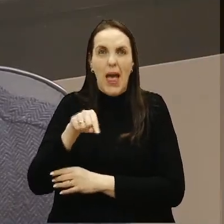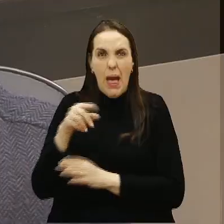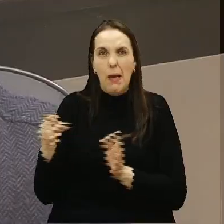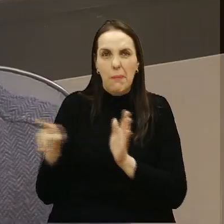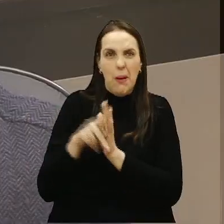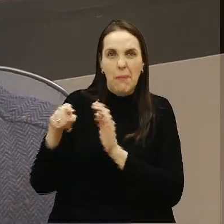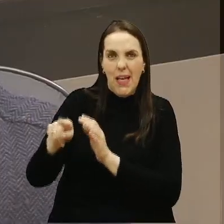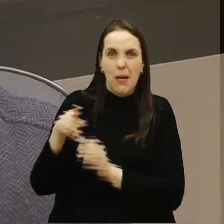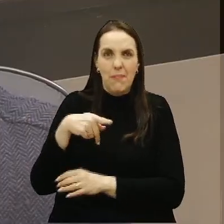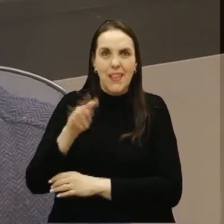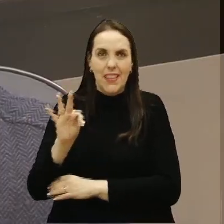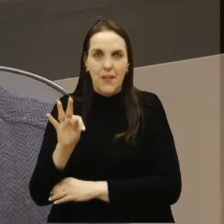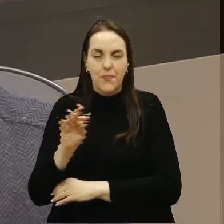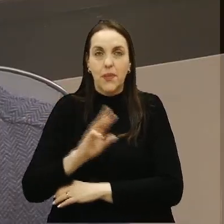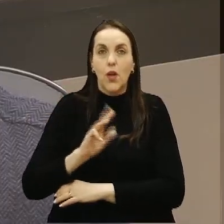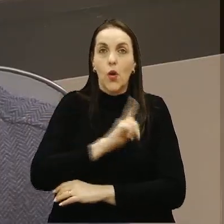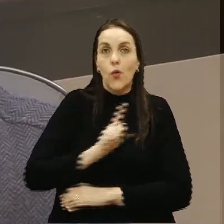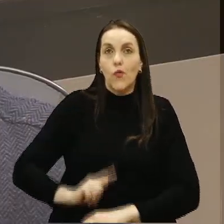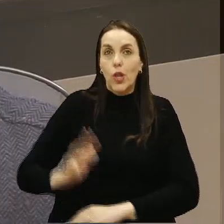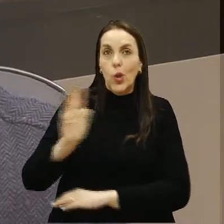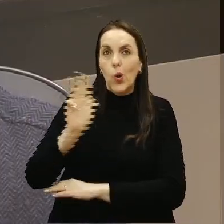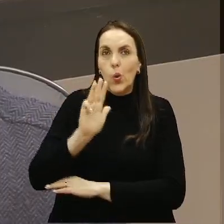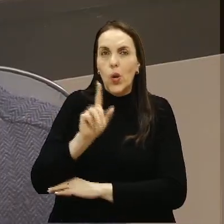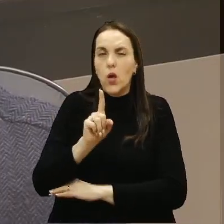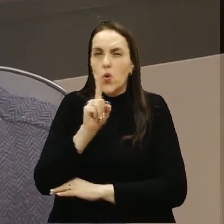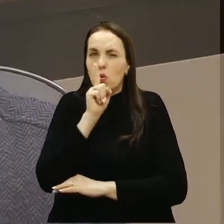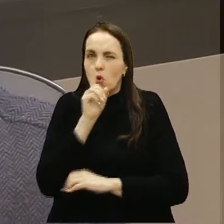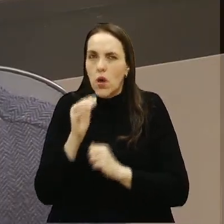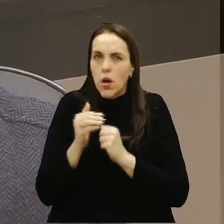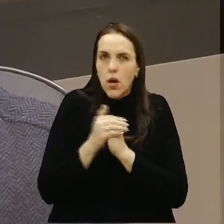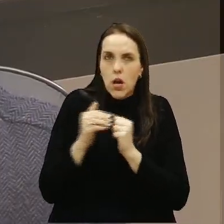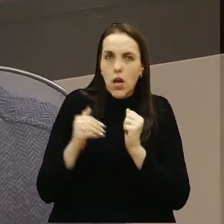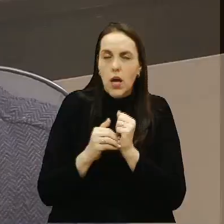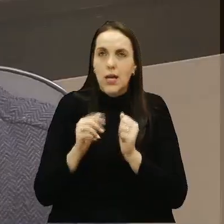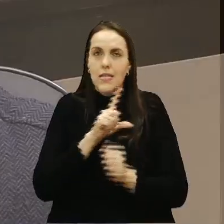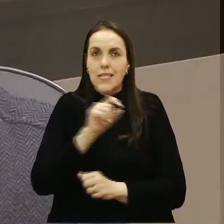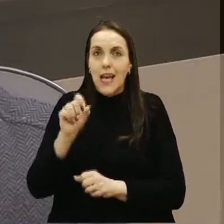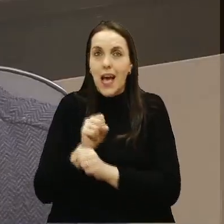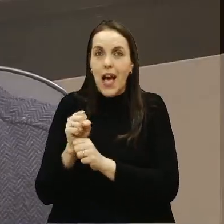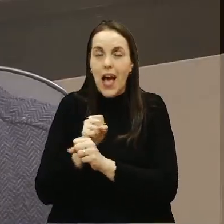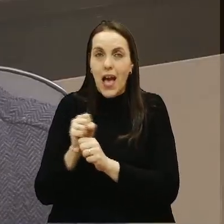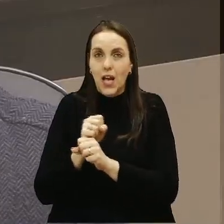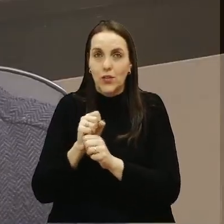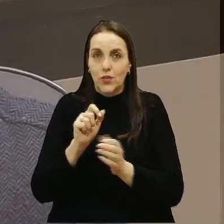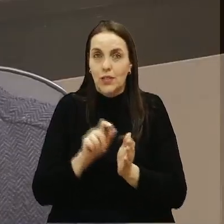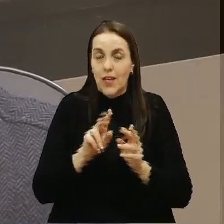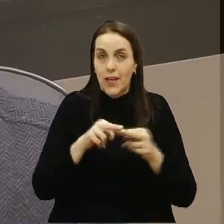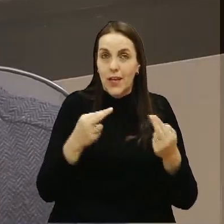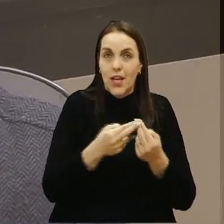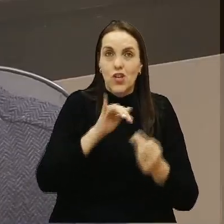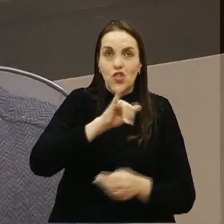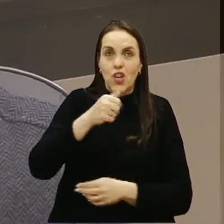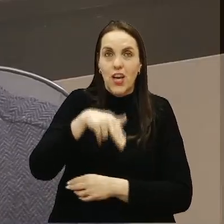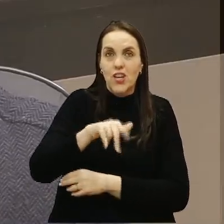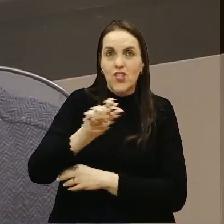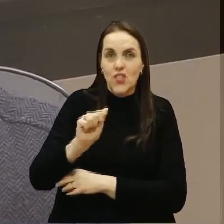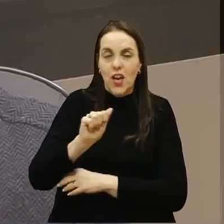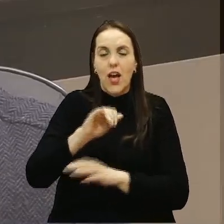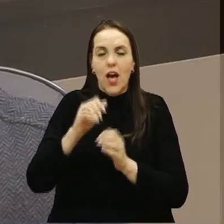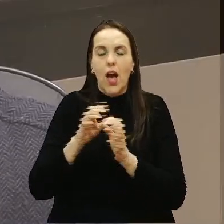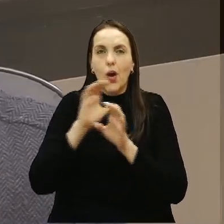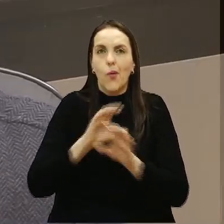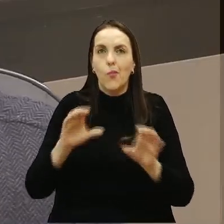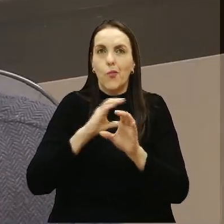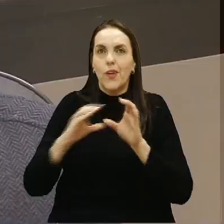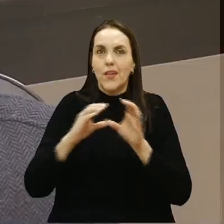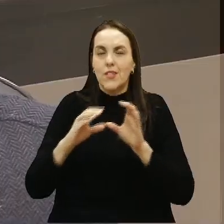Governo Lula impõe sigilos de 100 anos a dados que vão de agenda de Janja a comunicações sobre Robinho, diz jornal. Reportagem do jornal Estado